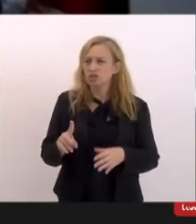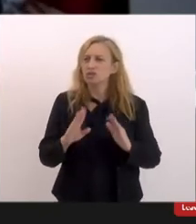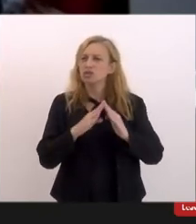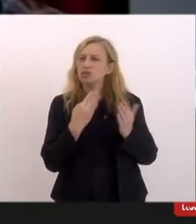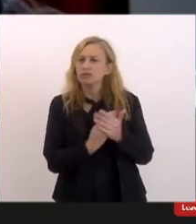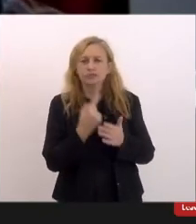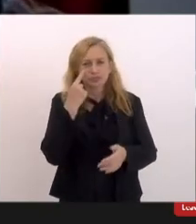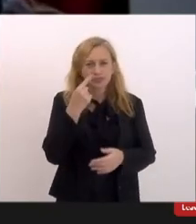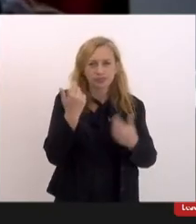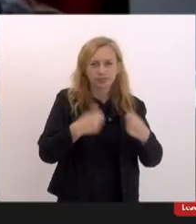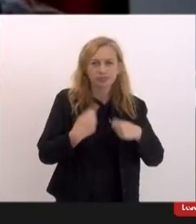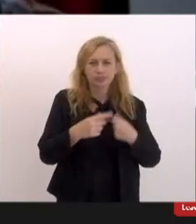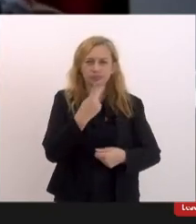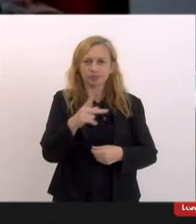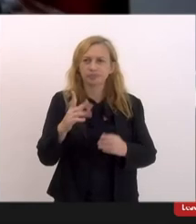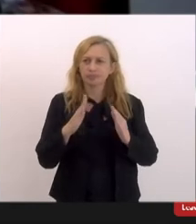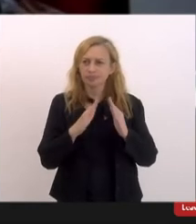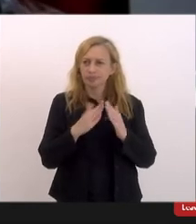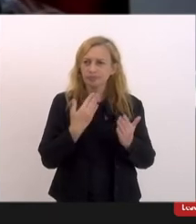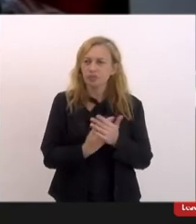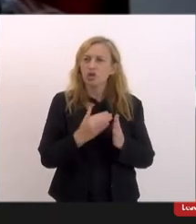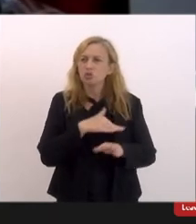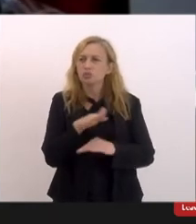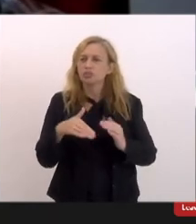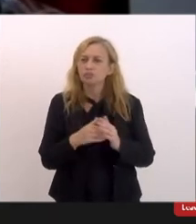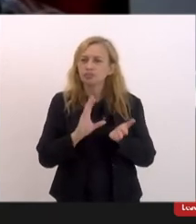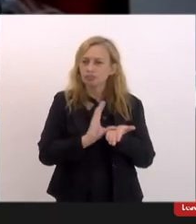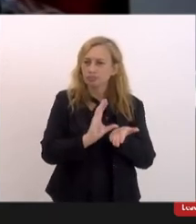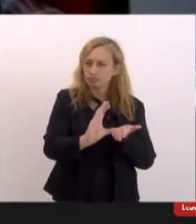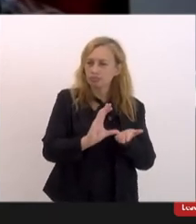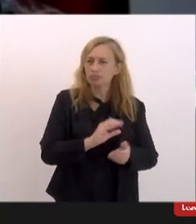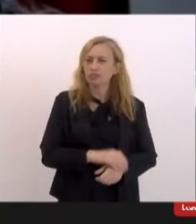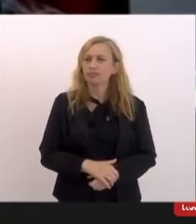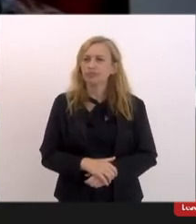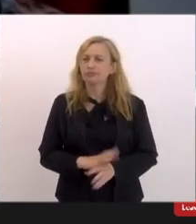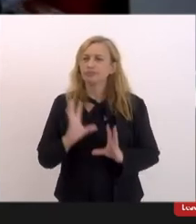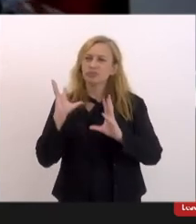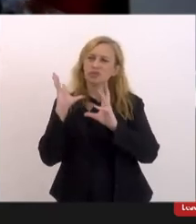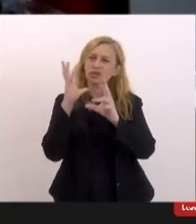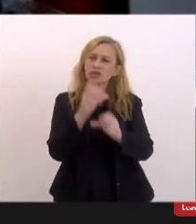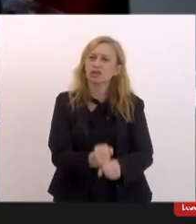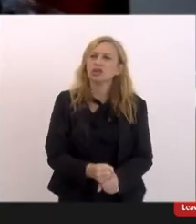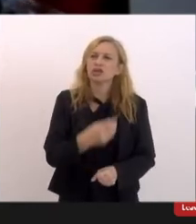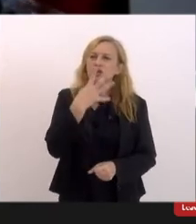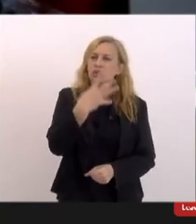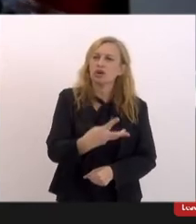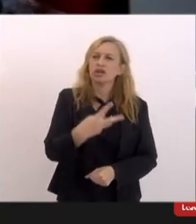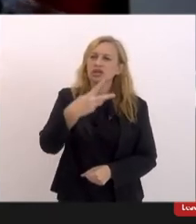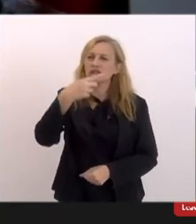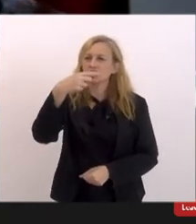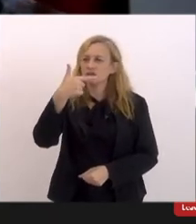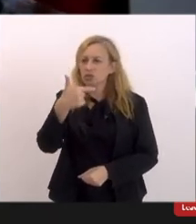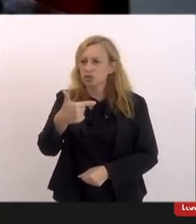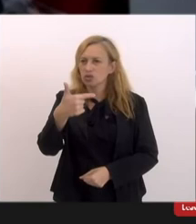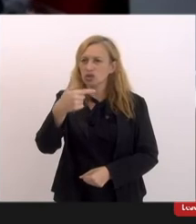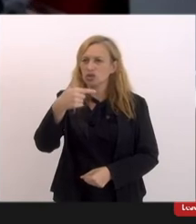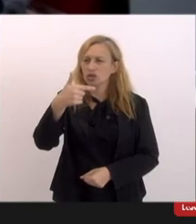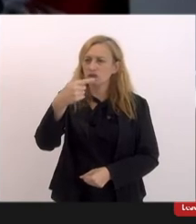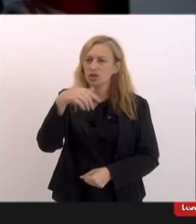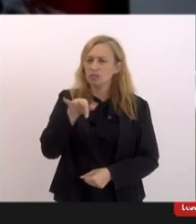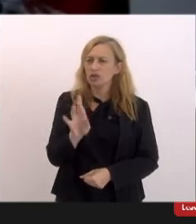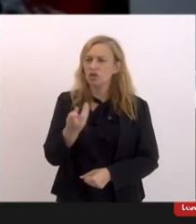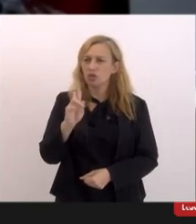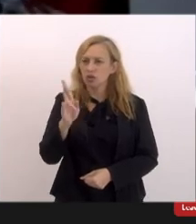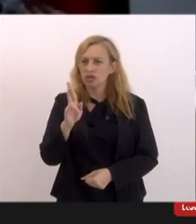necessidade das suas escolas. Todos esses recursos dão um total de 42 milhões em cota